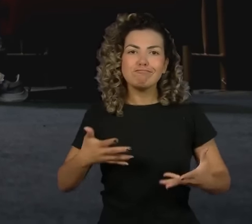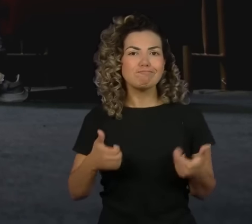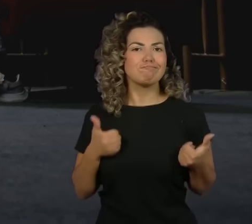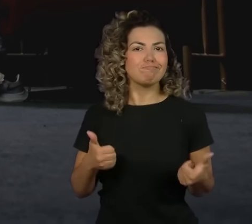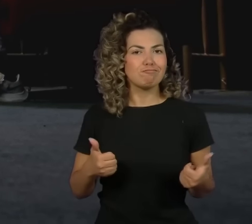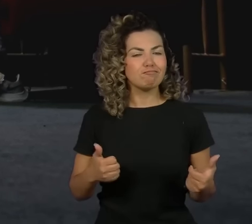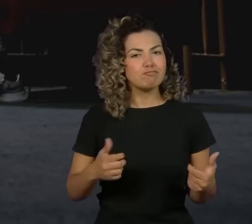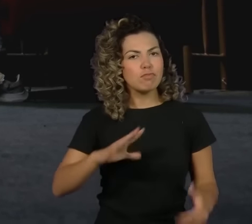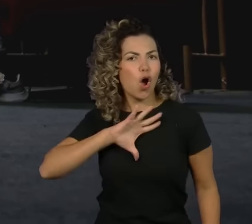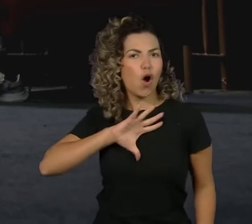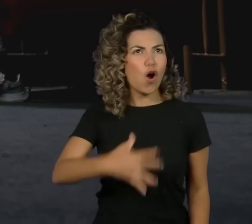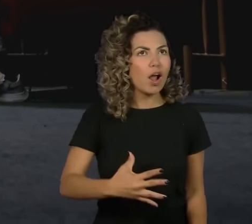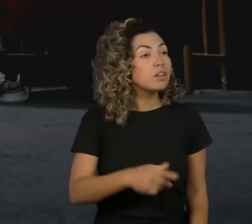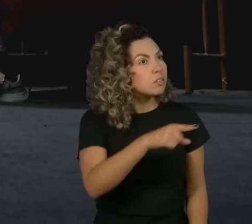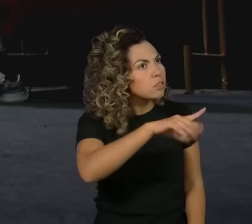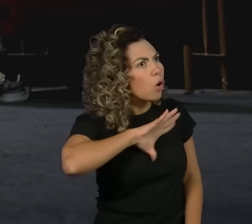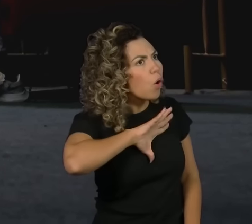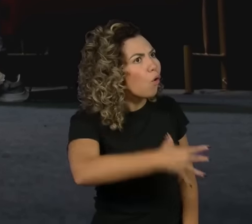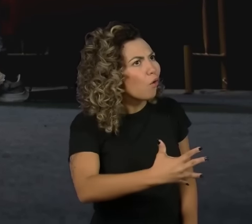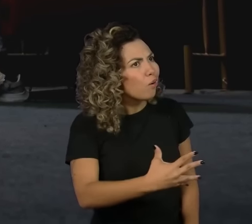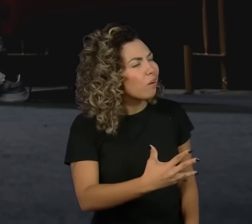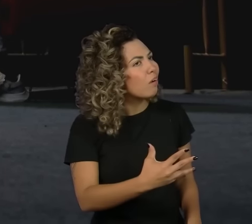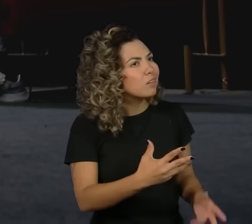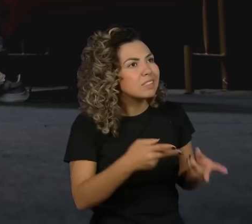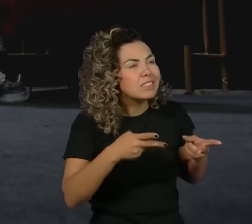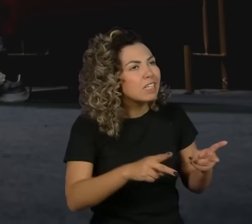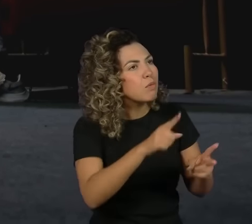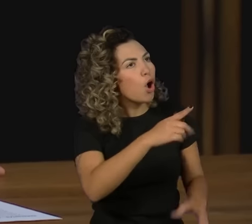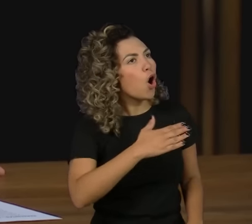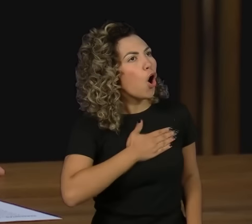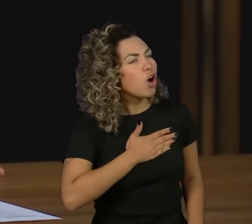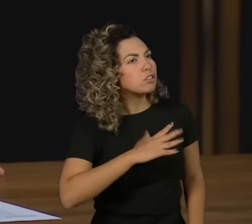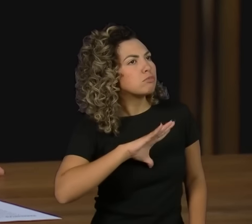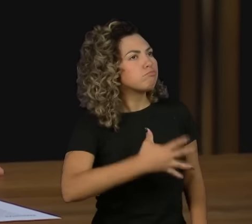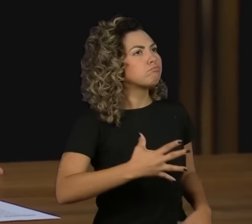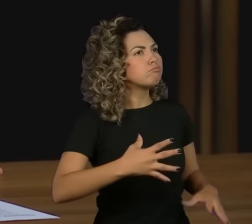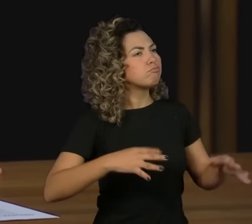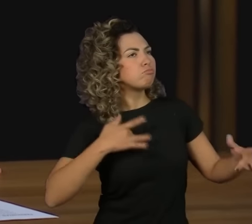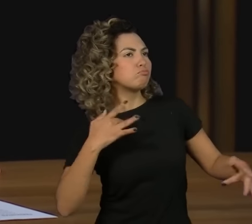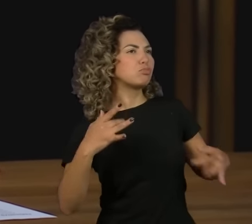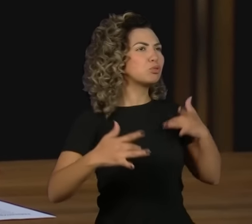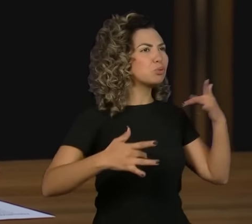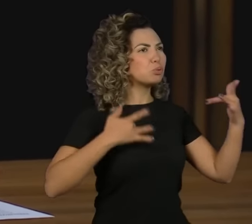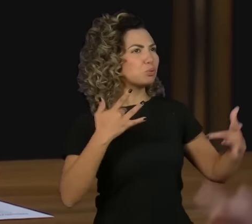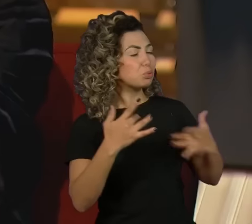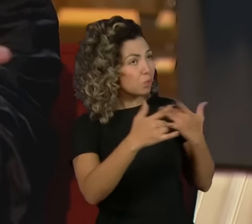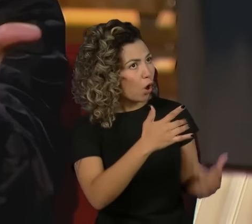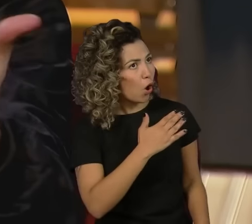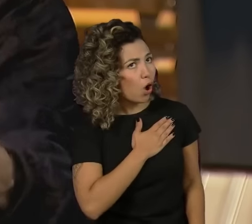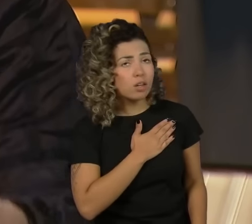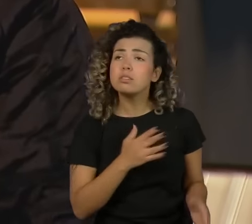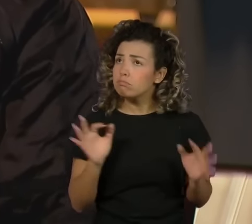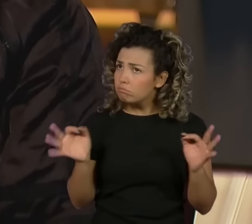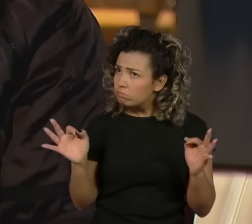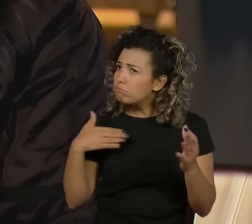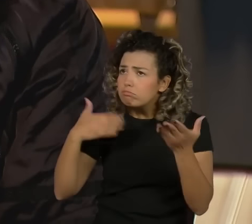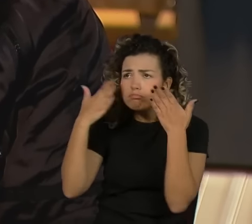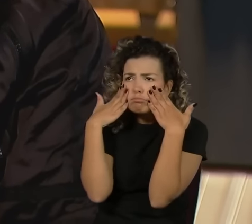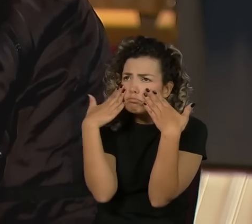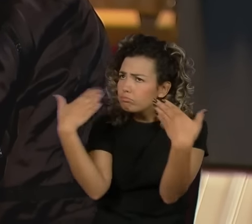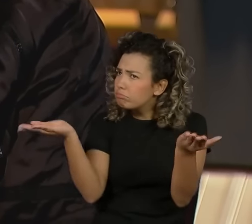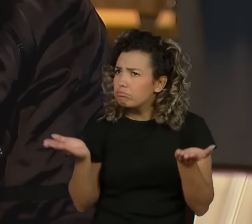uma ousadia mesmo com o erotismo, né? Exatamente. Falar explicitamente.